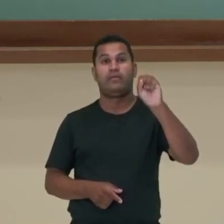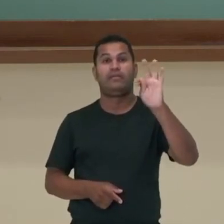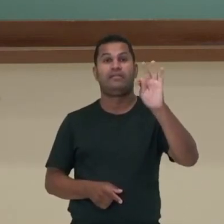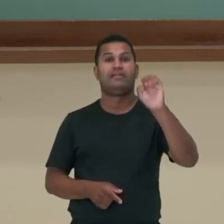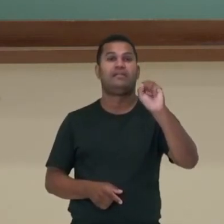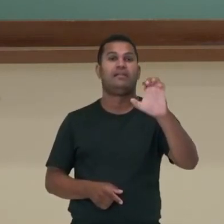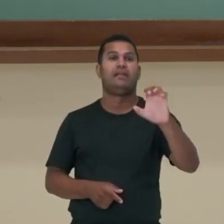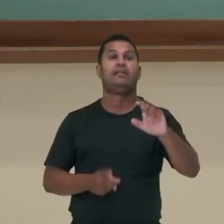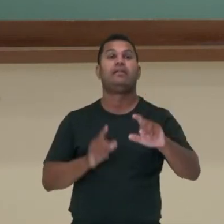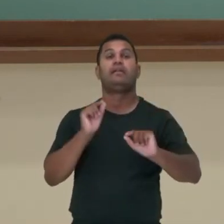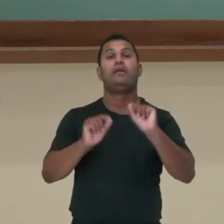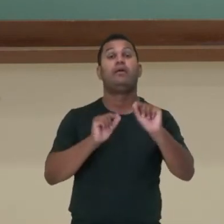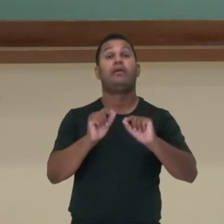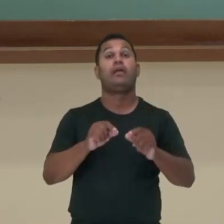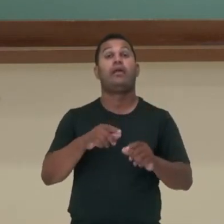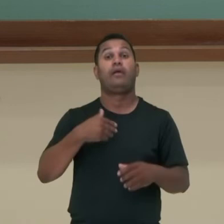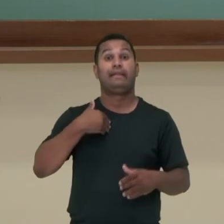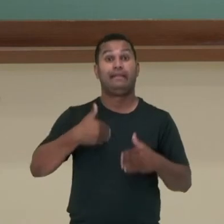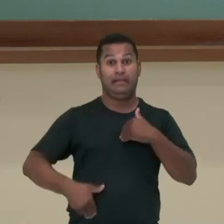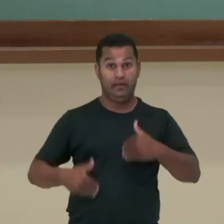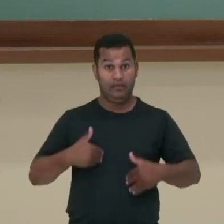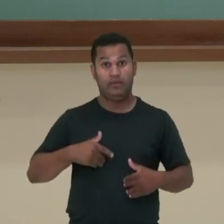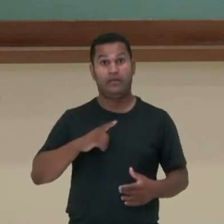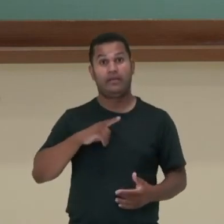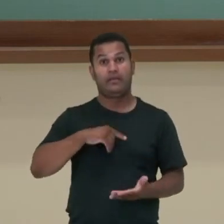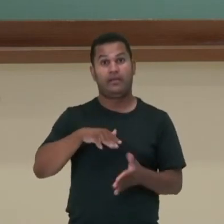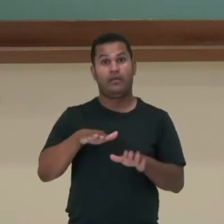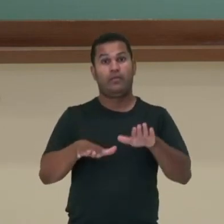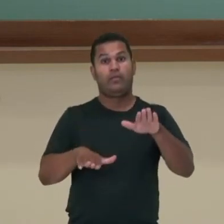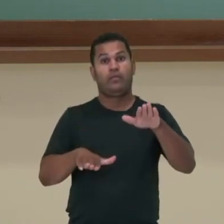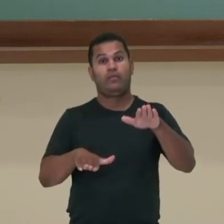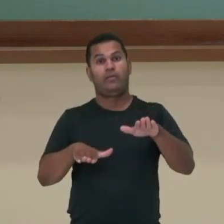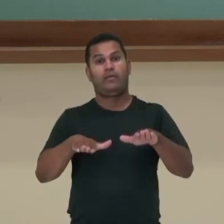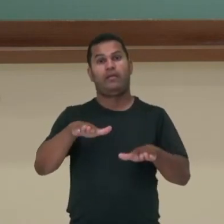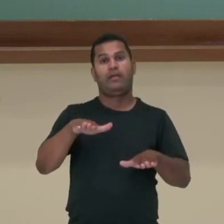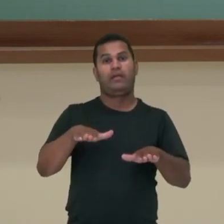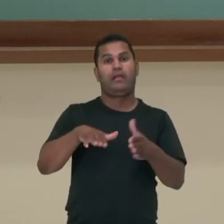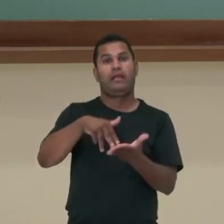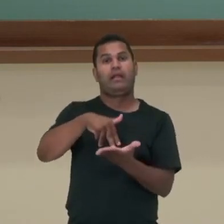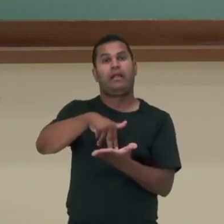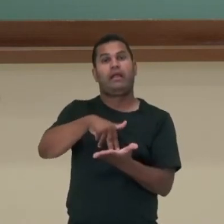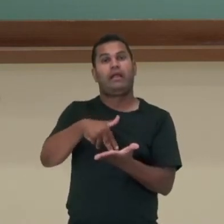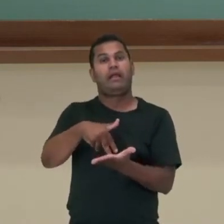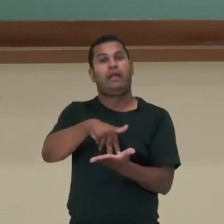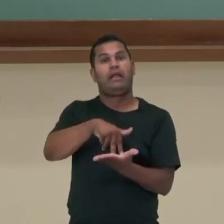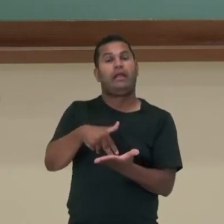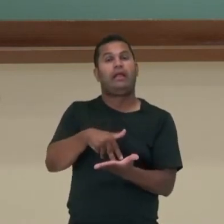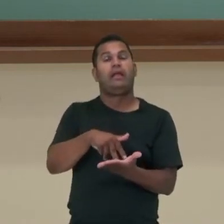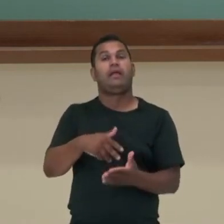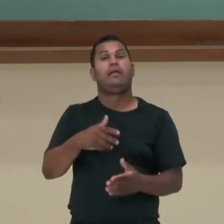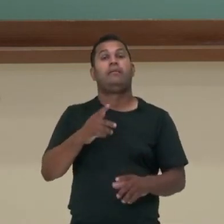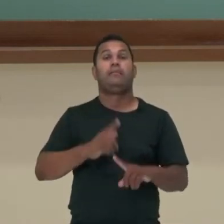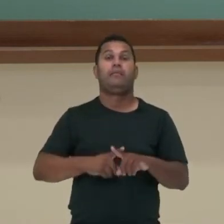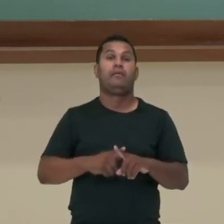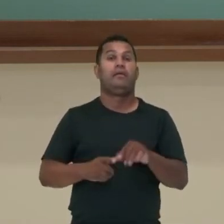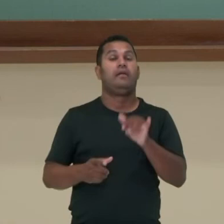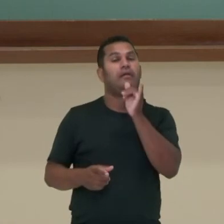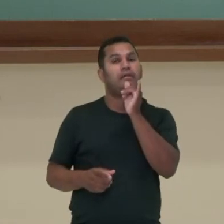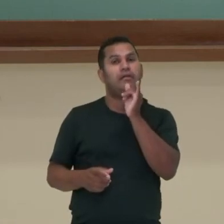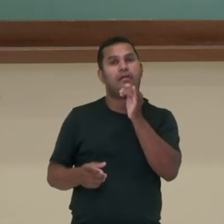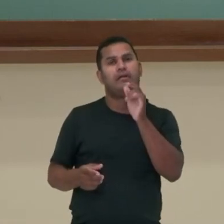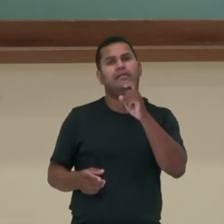homeostase, que são sempre manter em equilíbrio. Por exemplo, a temperatura,